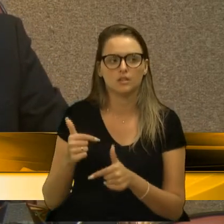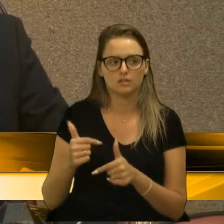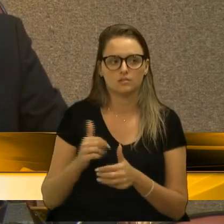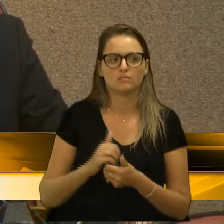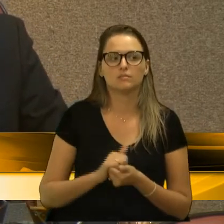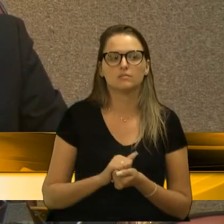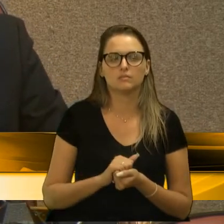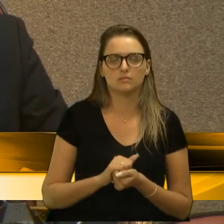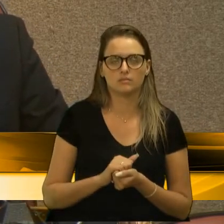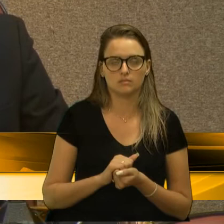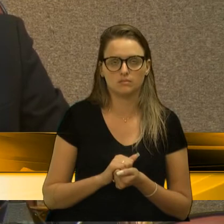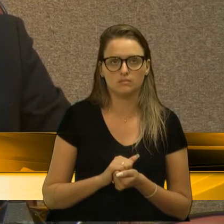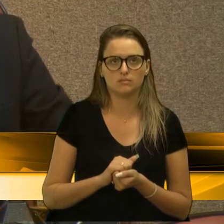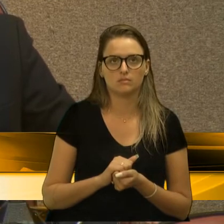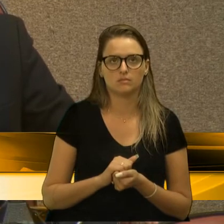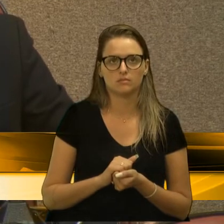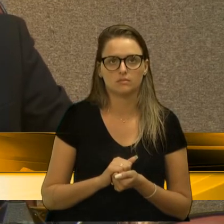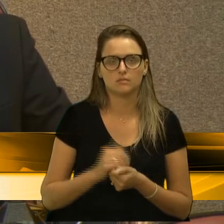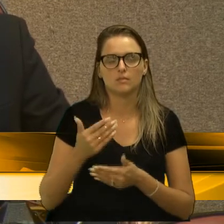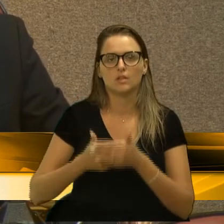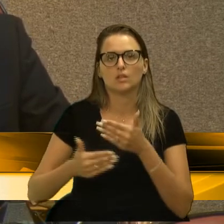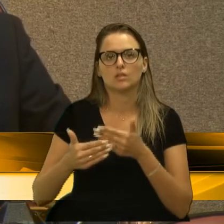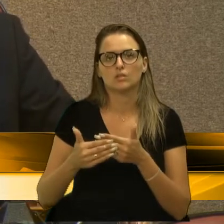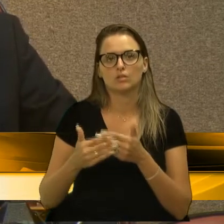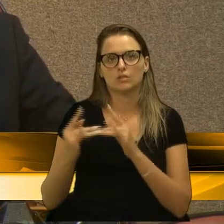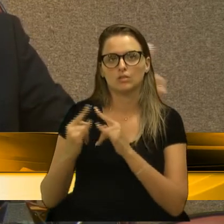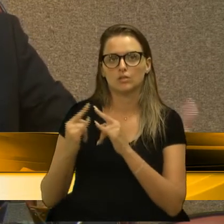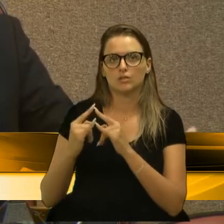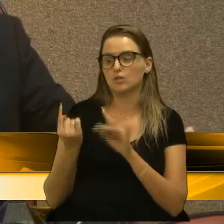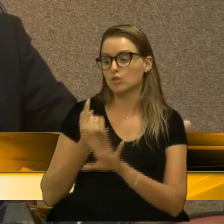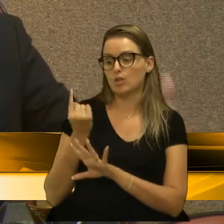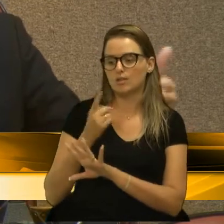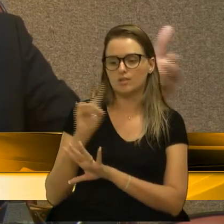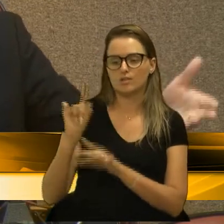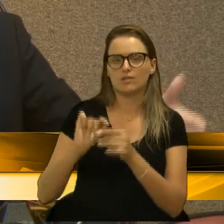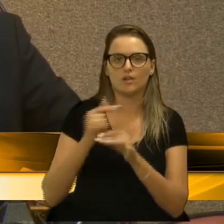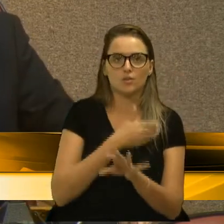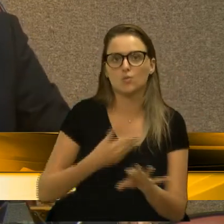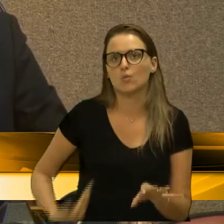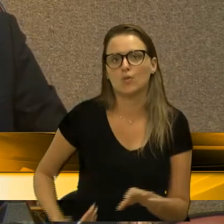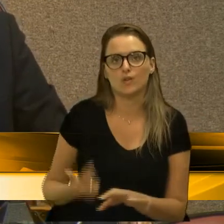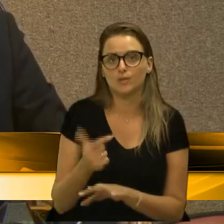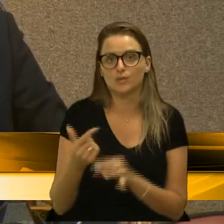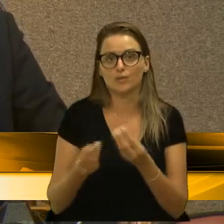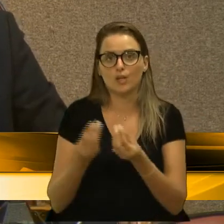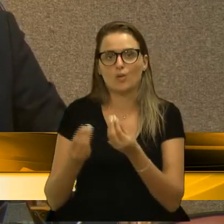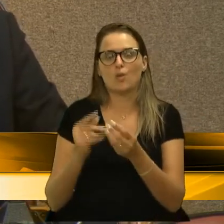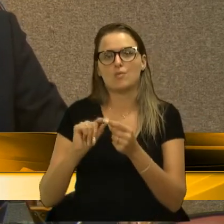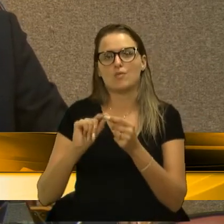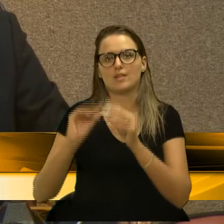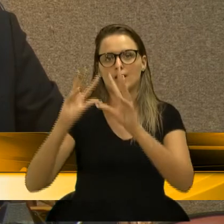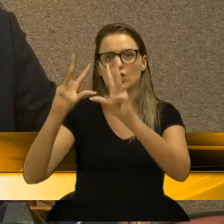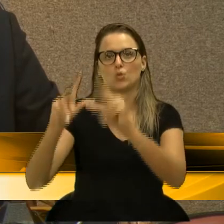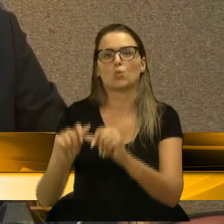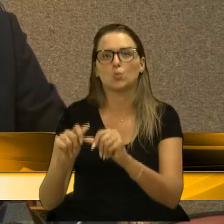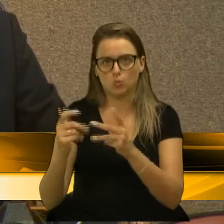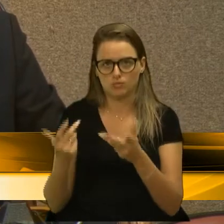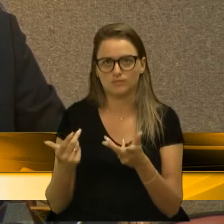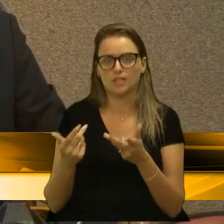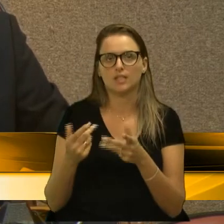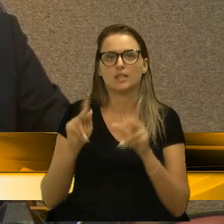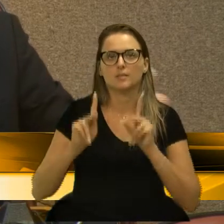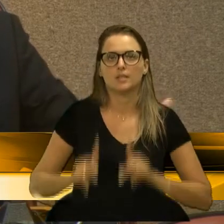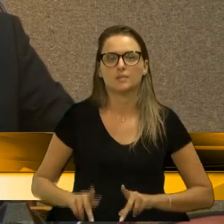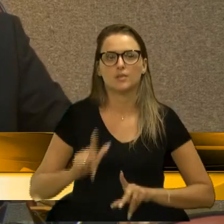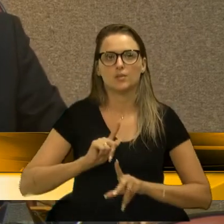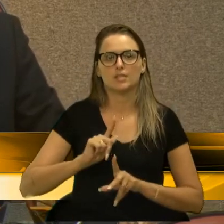religiosas fizessem, o poder público, infelizmente, sozinho não tem faz. braço para poder fazer com que estas pessoas possam ter